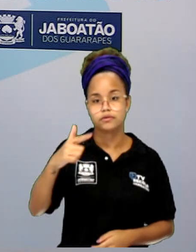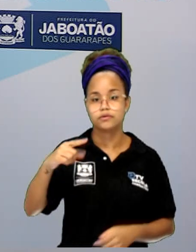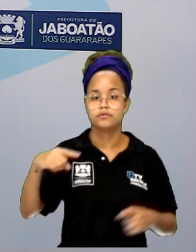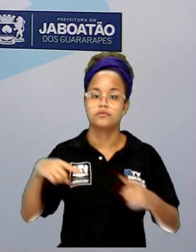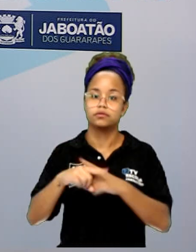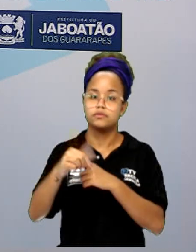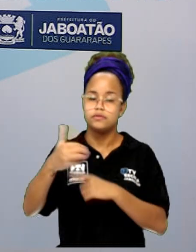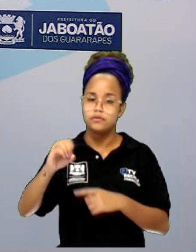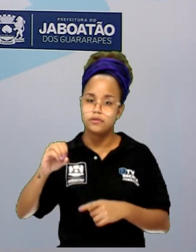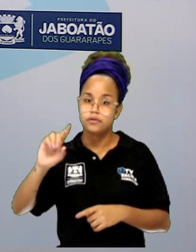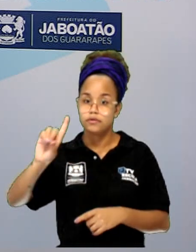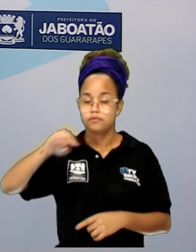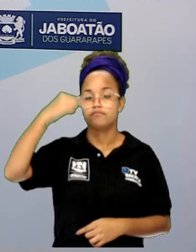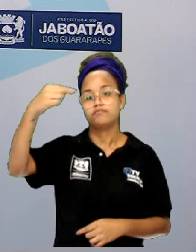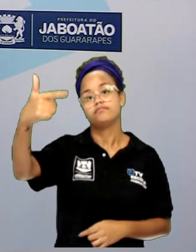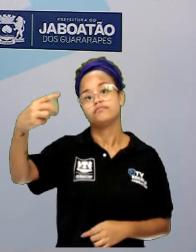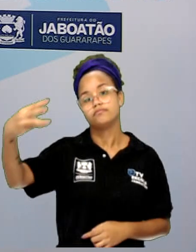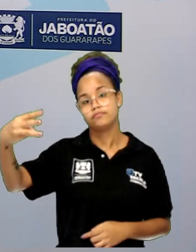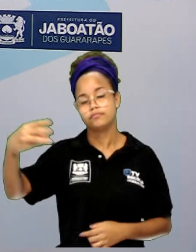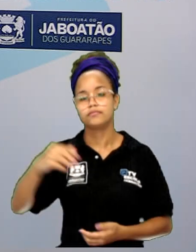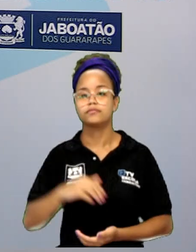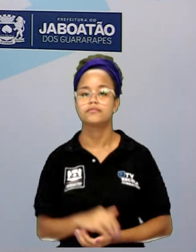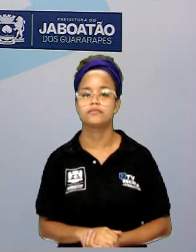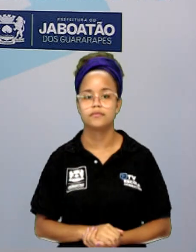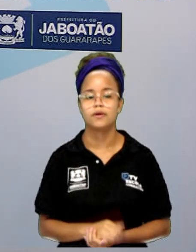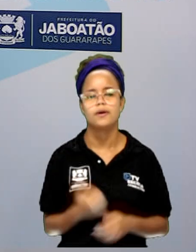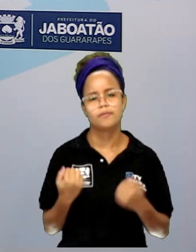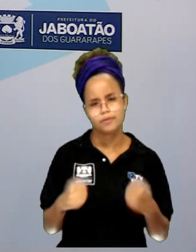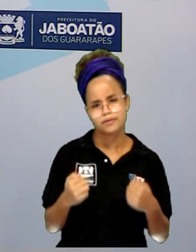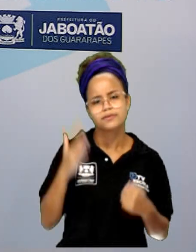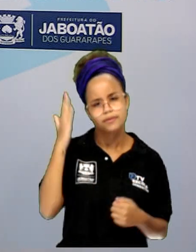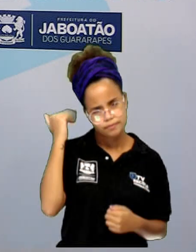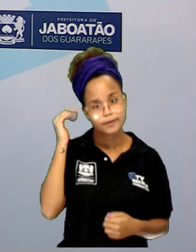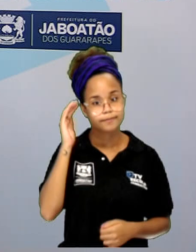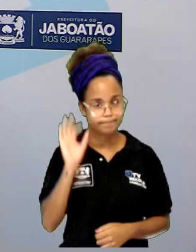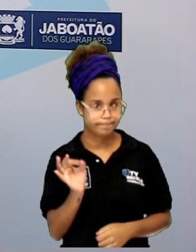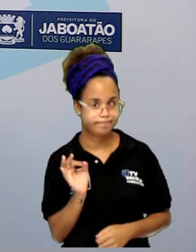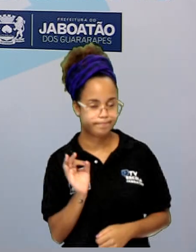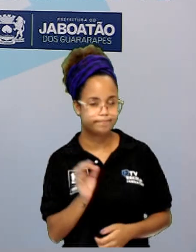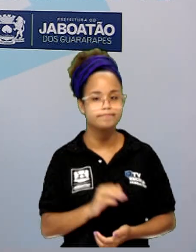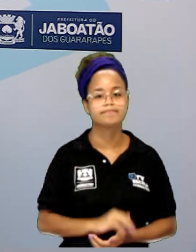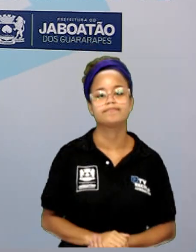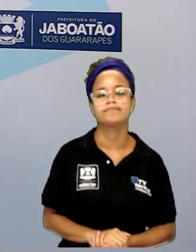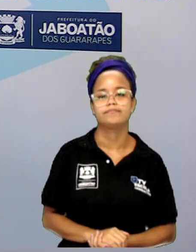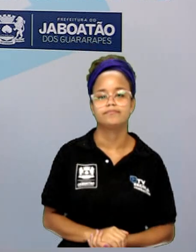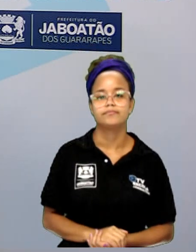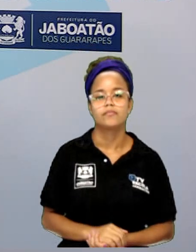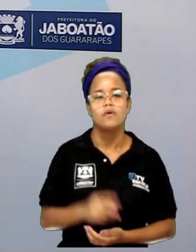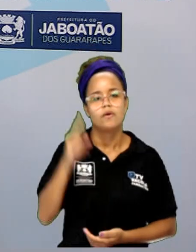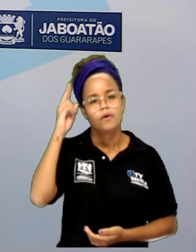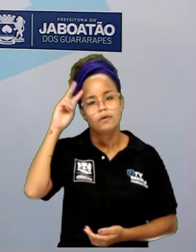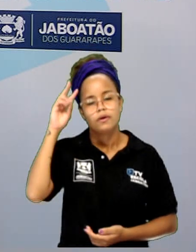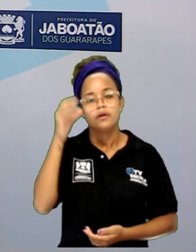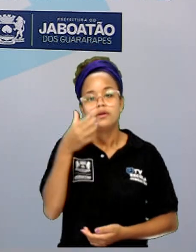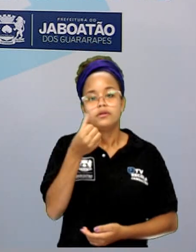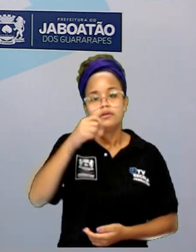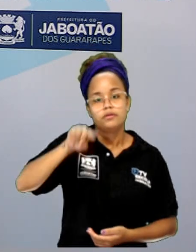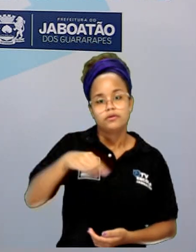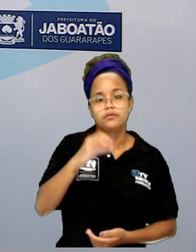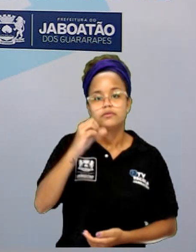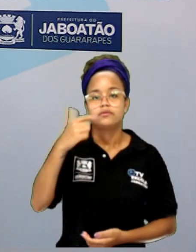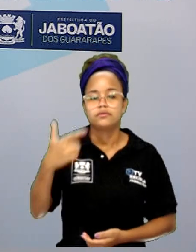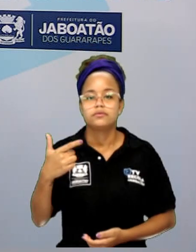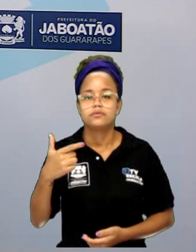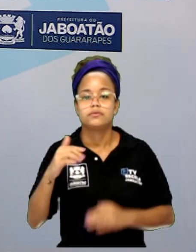23 moléculas? Essa é uma coisa interessante a gente saber, certo? Só lembrando que 6,02 elevado a